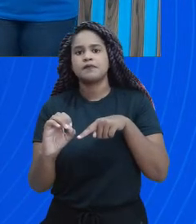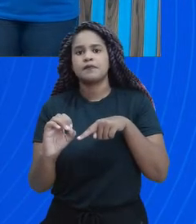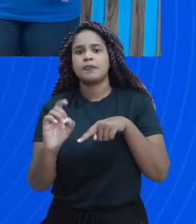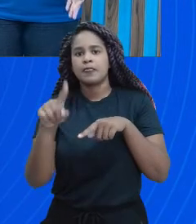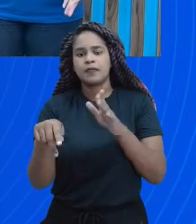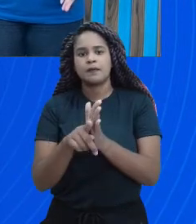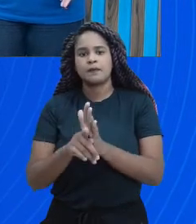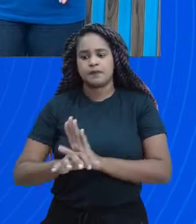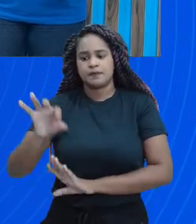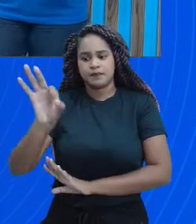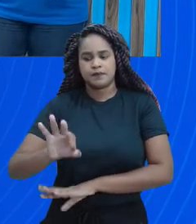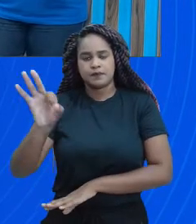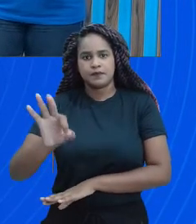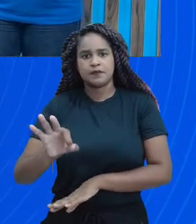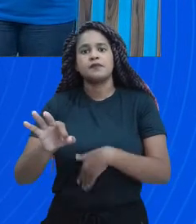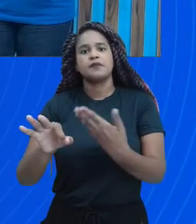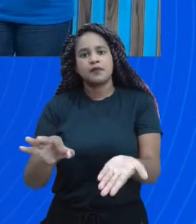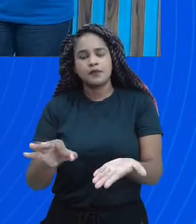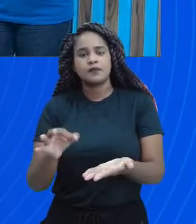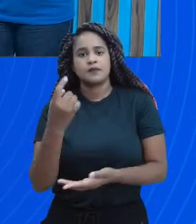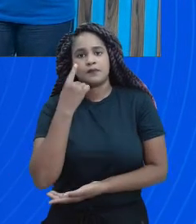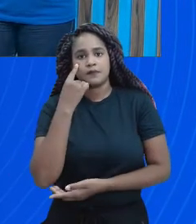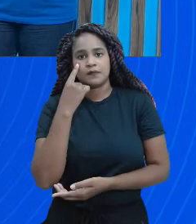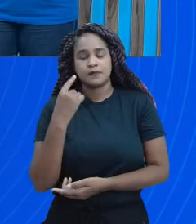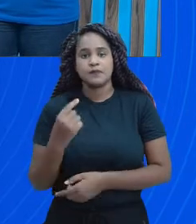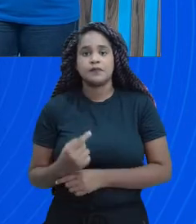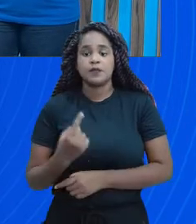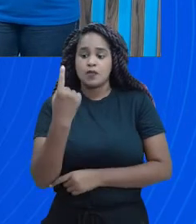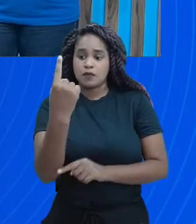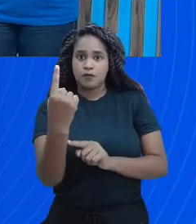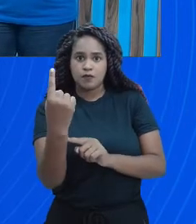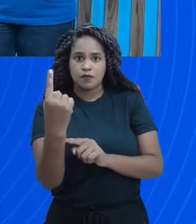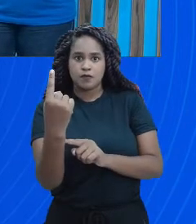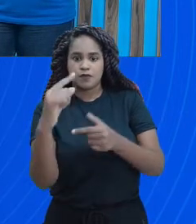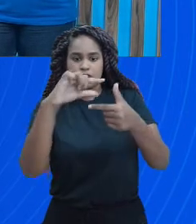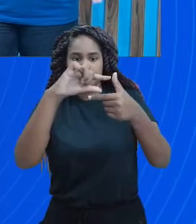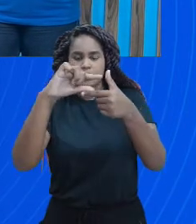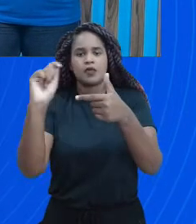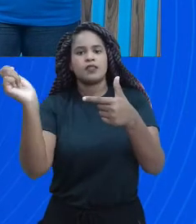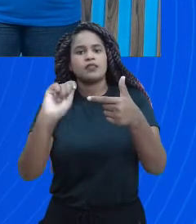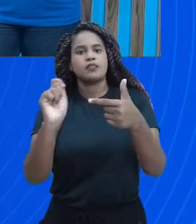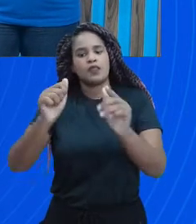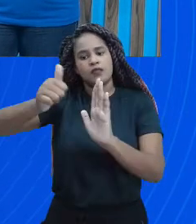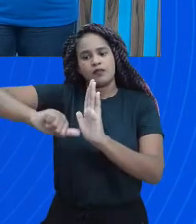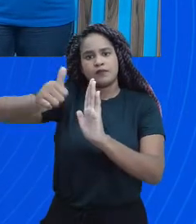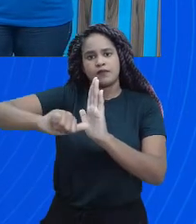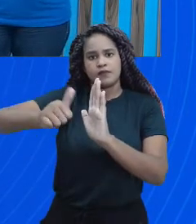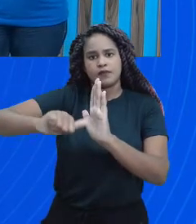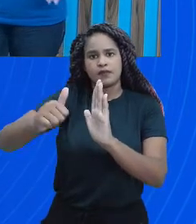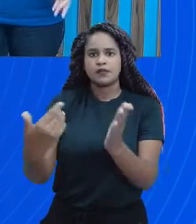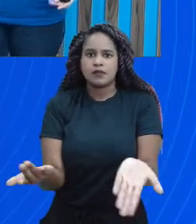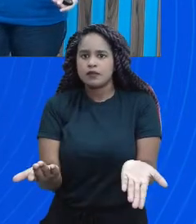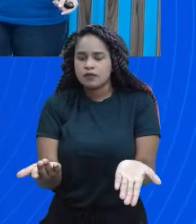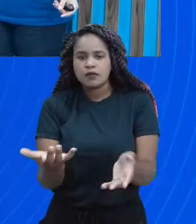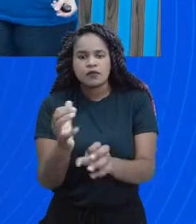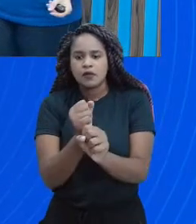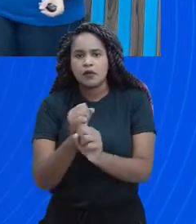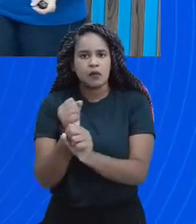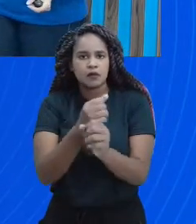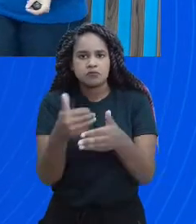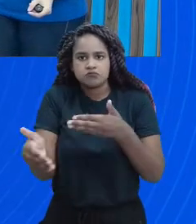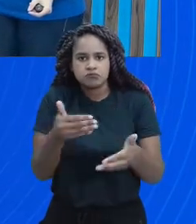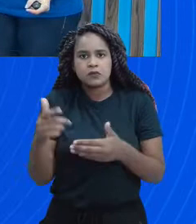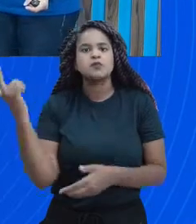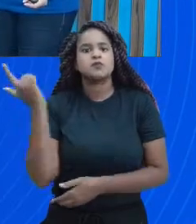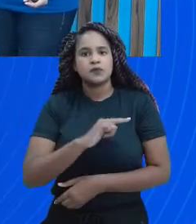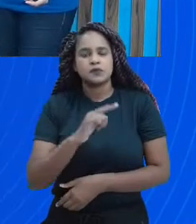noção de porcentagem, uma parte daquela vai ser utilizada para a gente fazer alguma análise, né? Para a gente fazer algum cálculo em relação